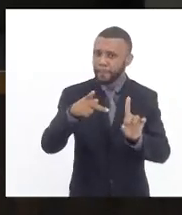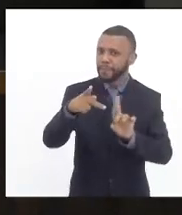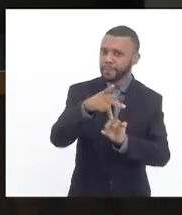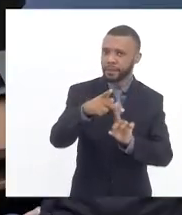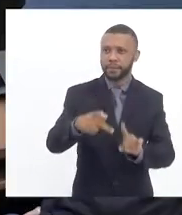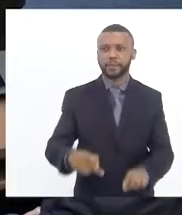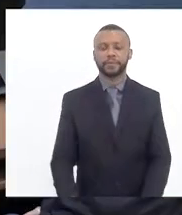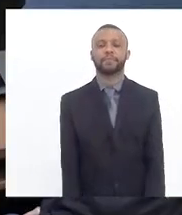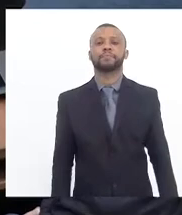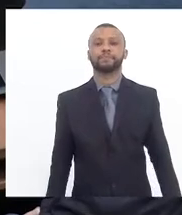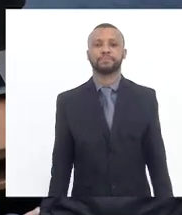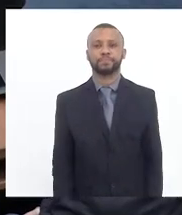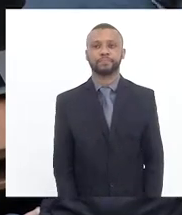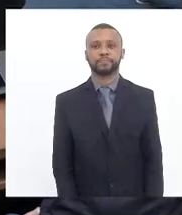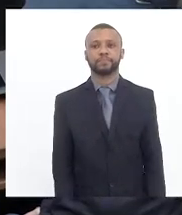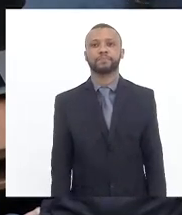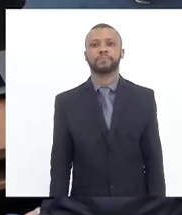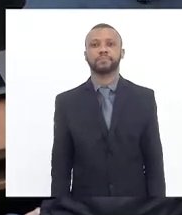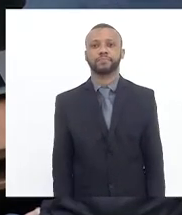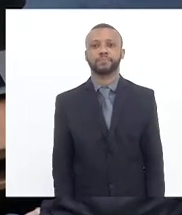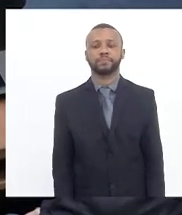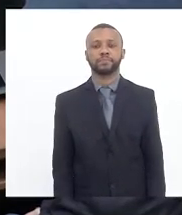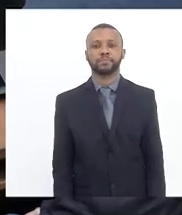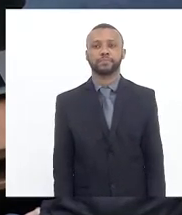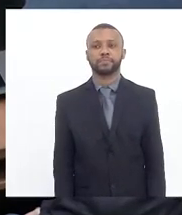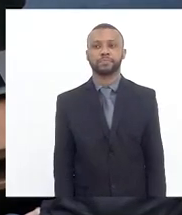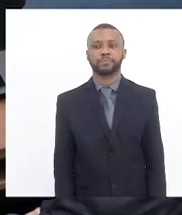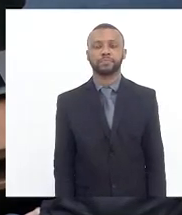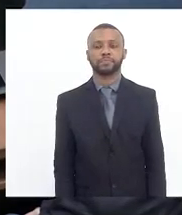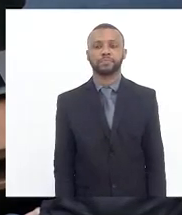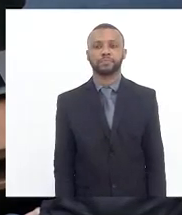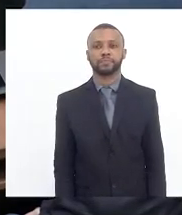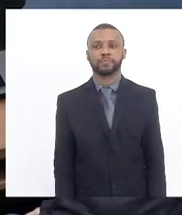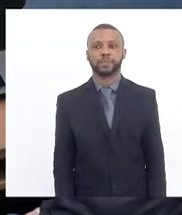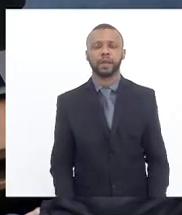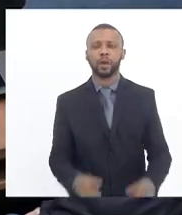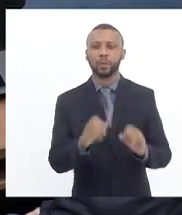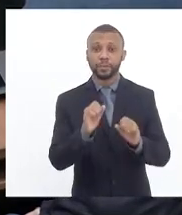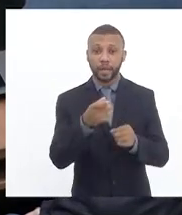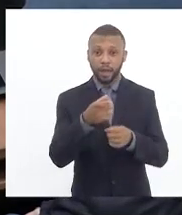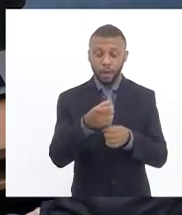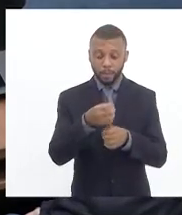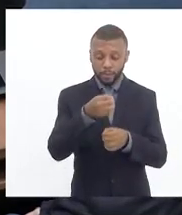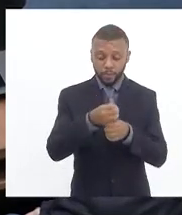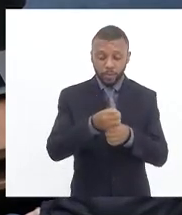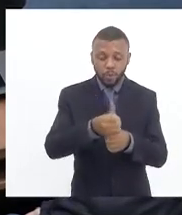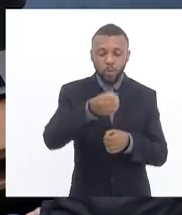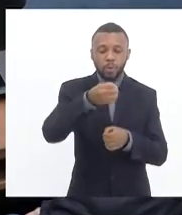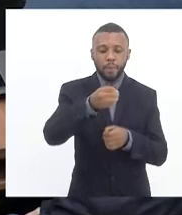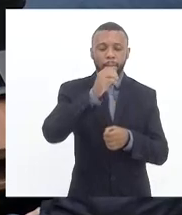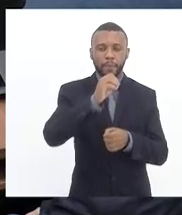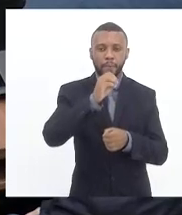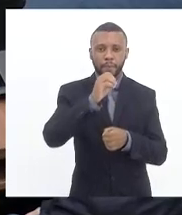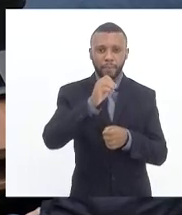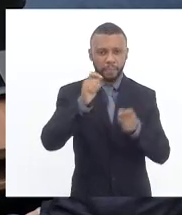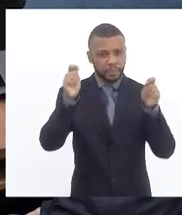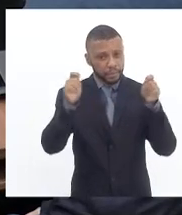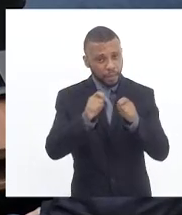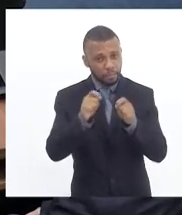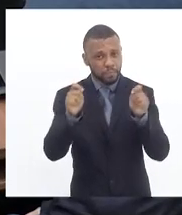Sérgio e por favor professor obrigado é subir um pouquinho microfone para ficar mais confortável